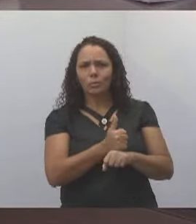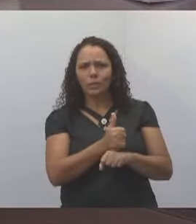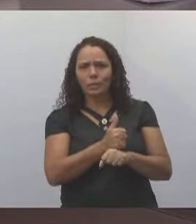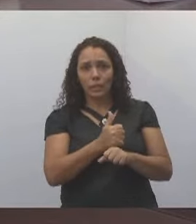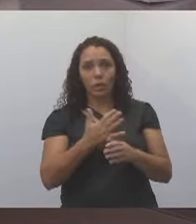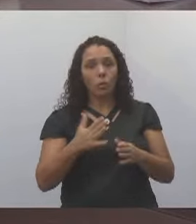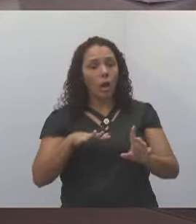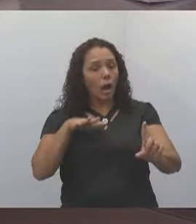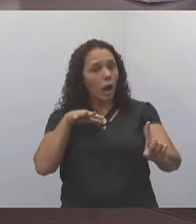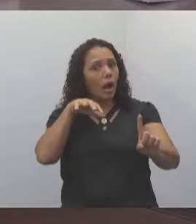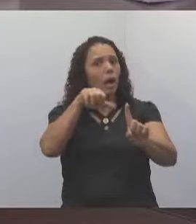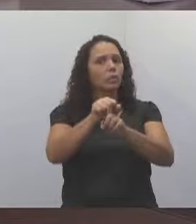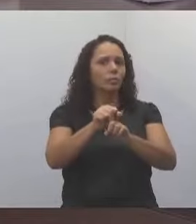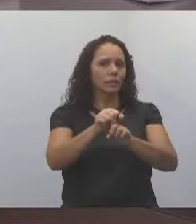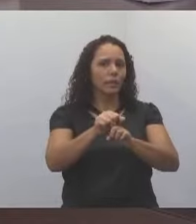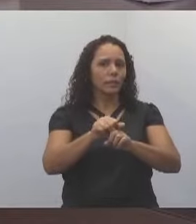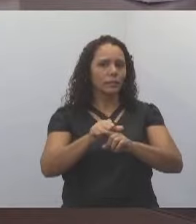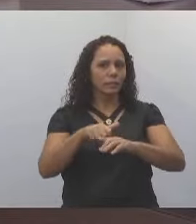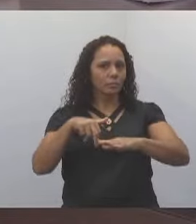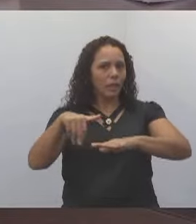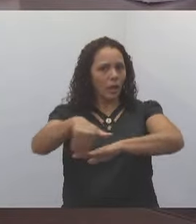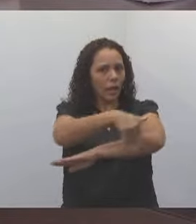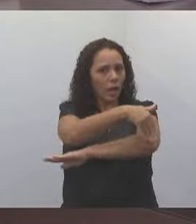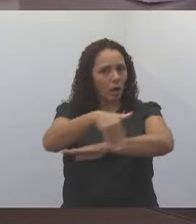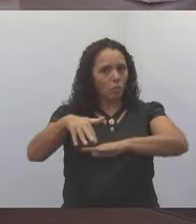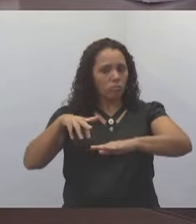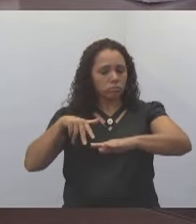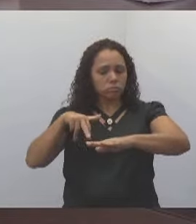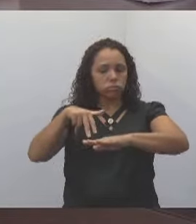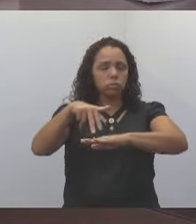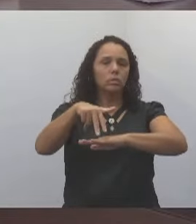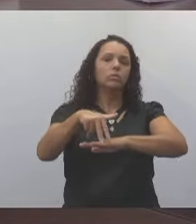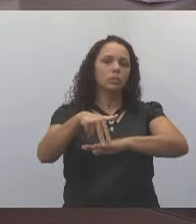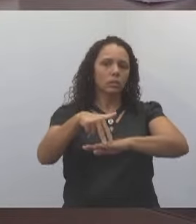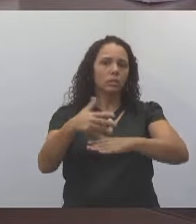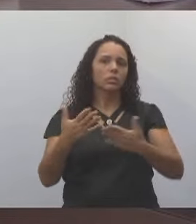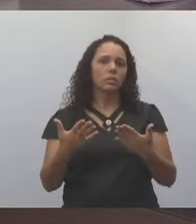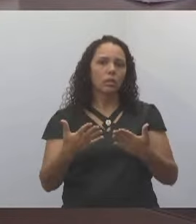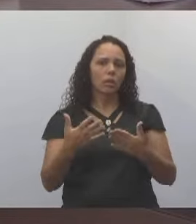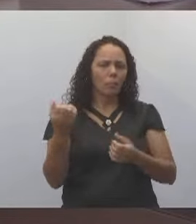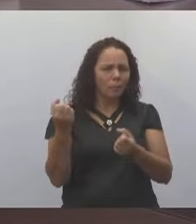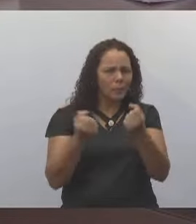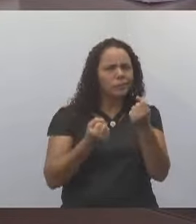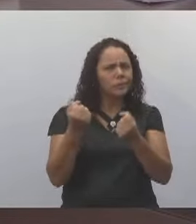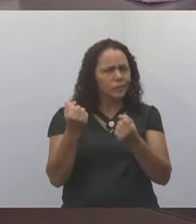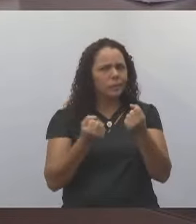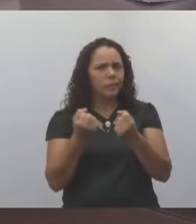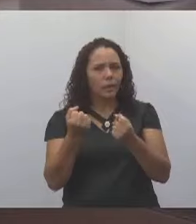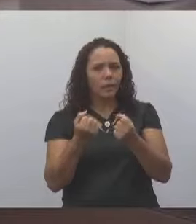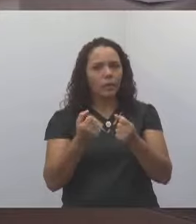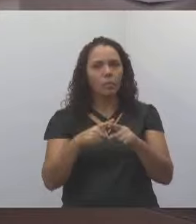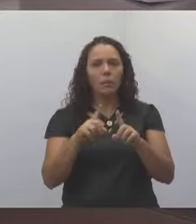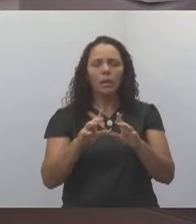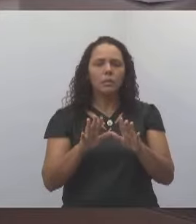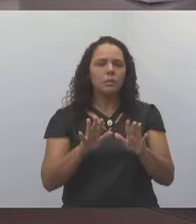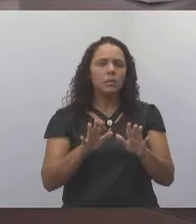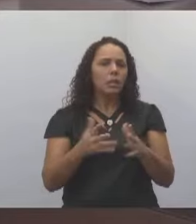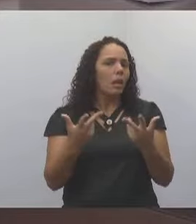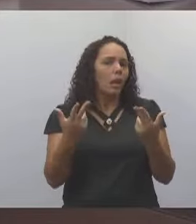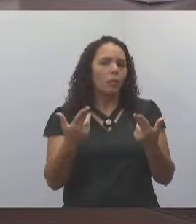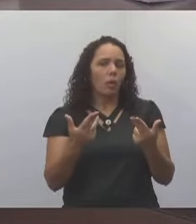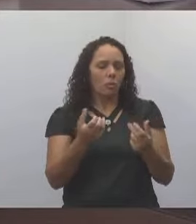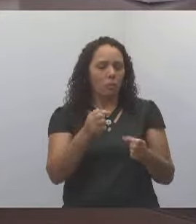atropelada na faixa de pedestre, acho que foi por carro. Mas mesmo assim, fica valendo por moto, porque o que eu mais vejo é moto passar com sinal vermelho,